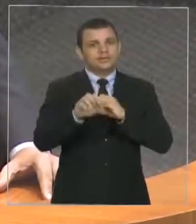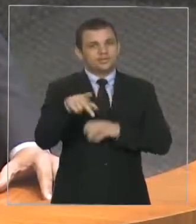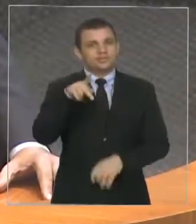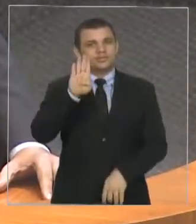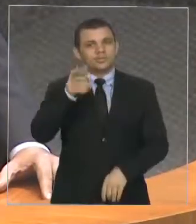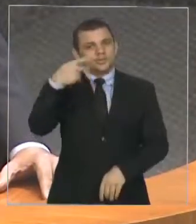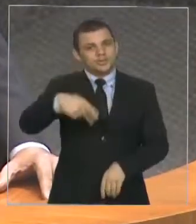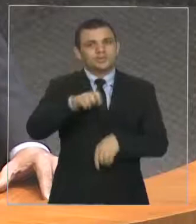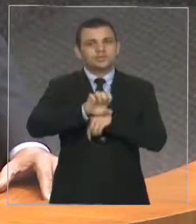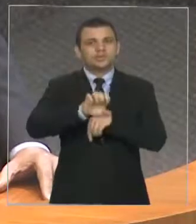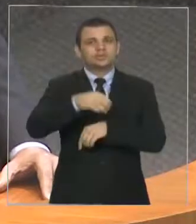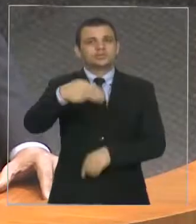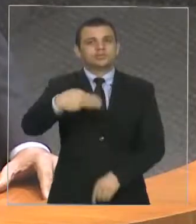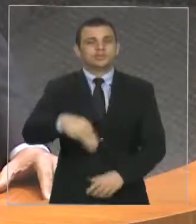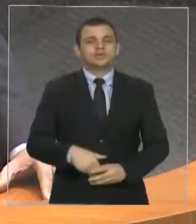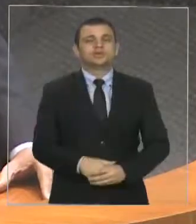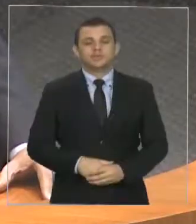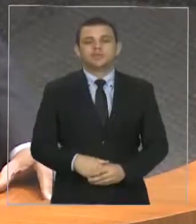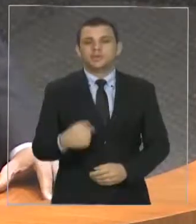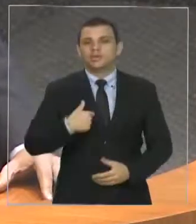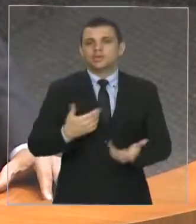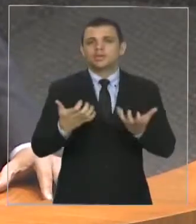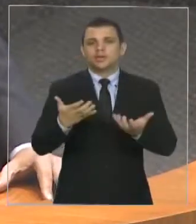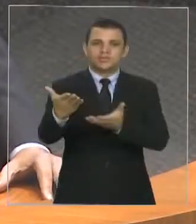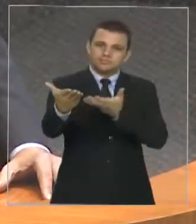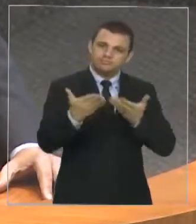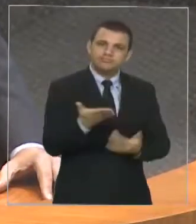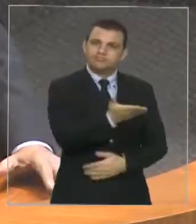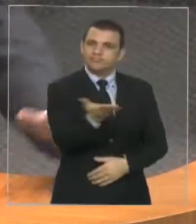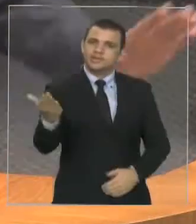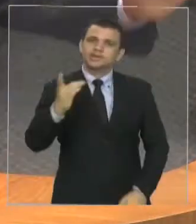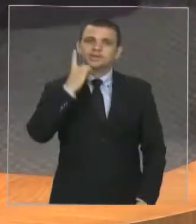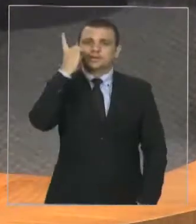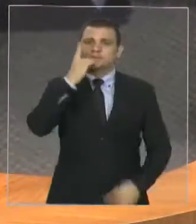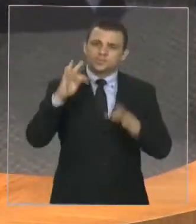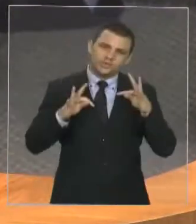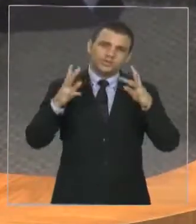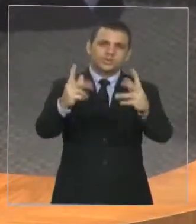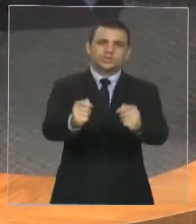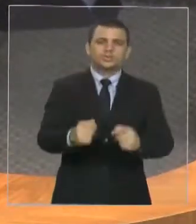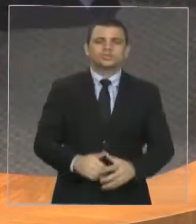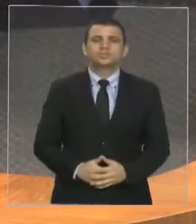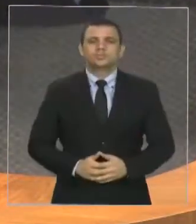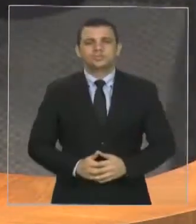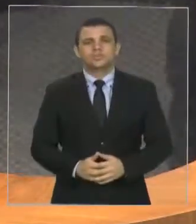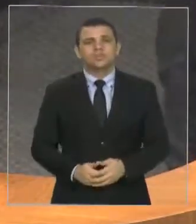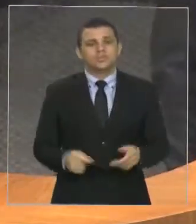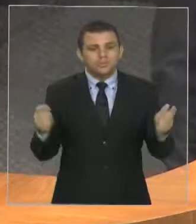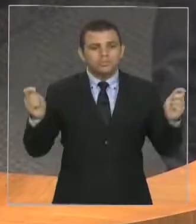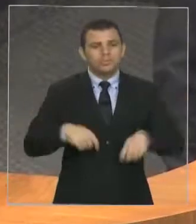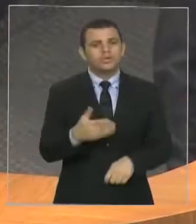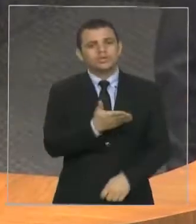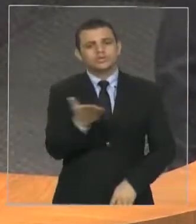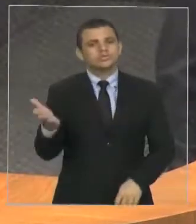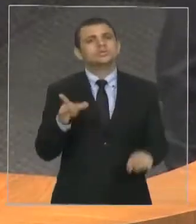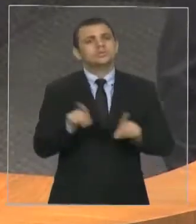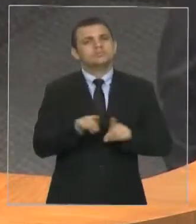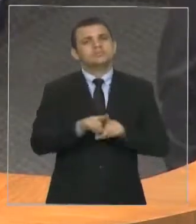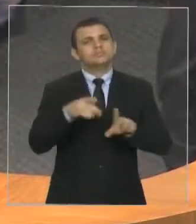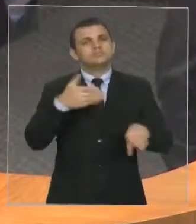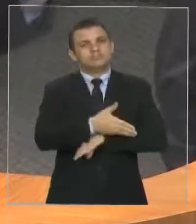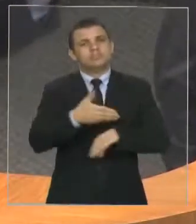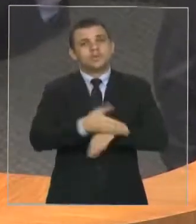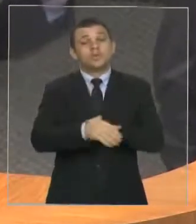Estado do Maranhão hoje. E eu quero conclamar os deputados, todos aqui, que pudessem participar pelo menos